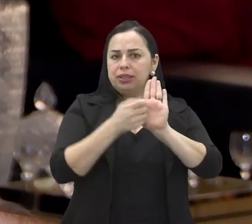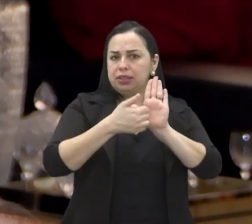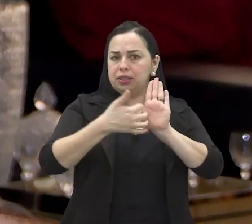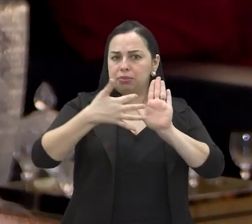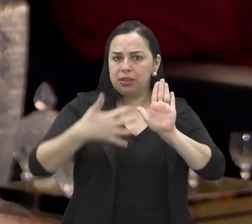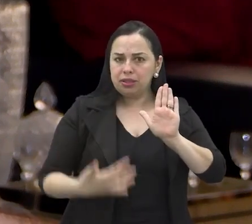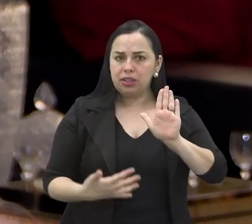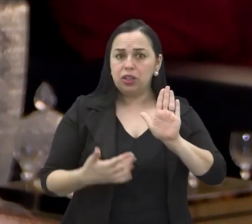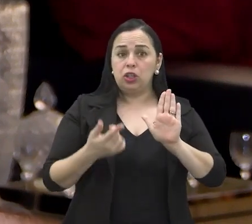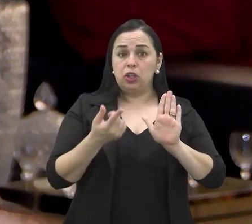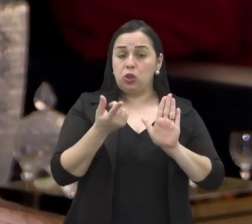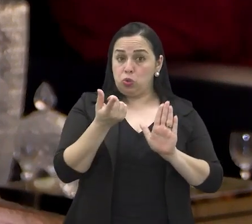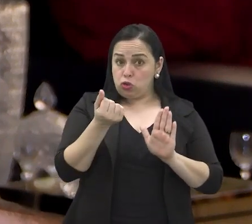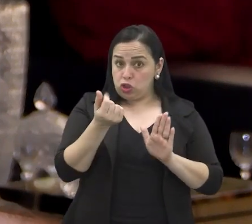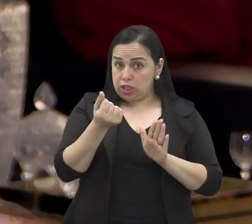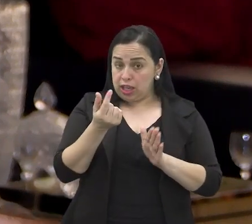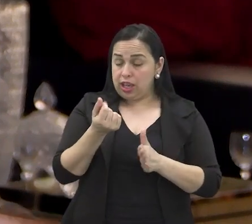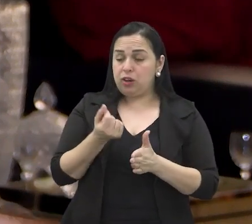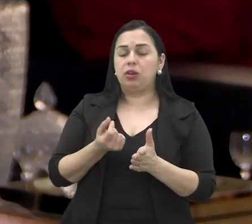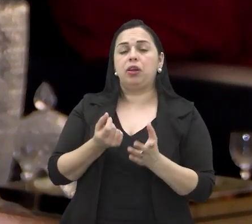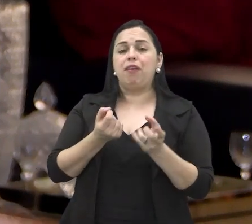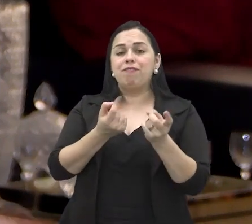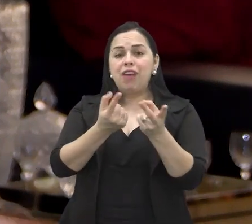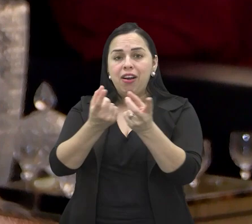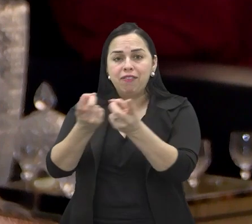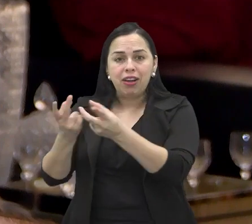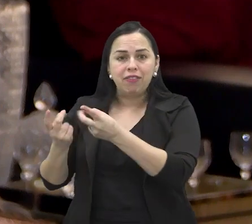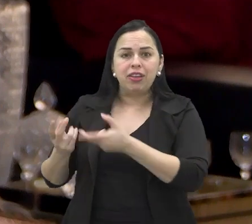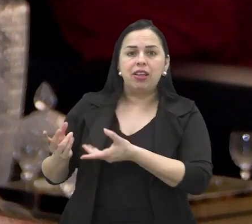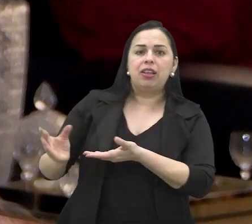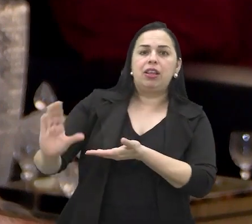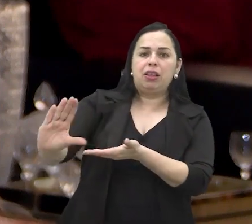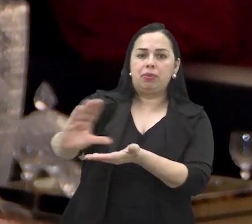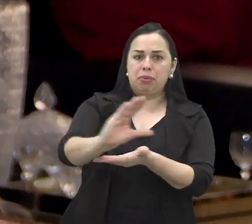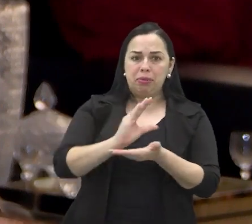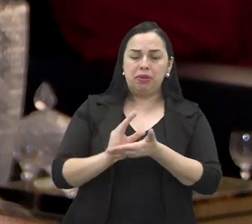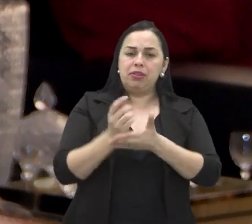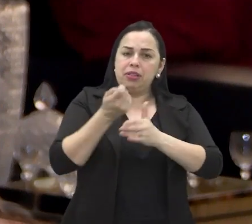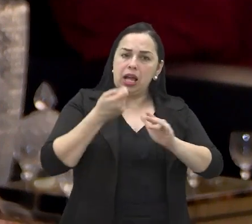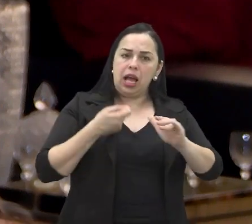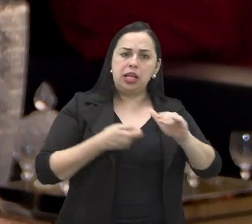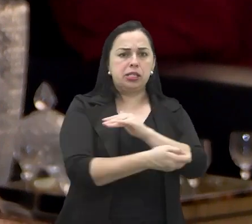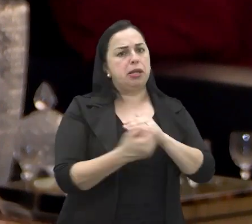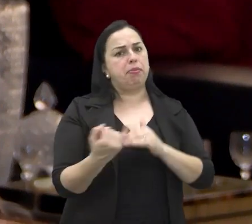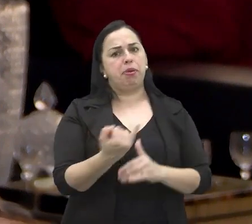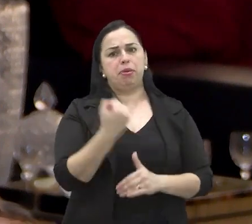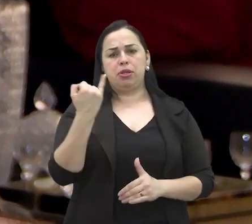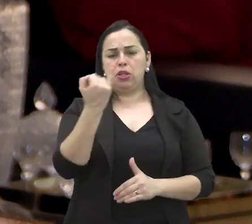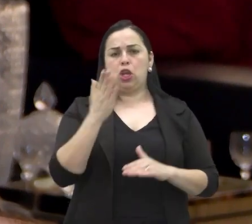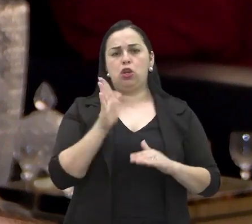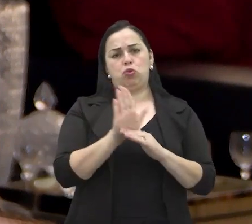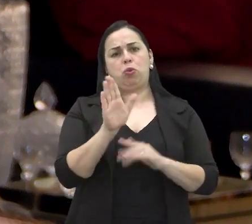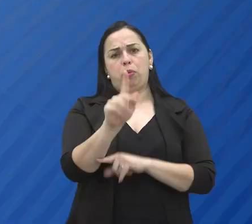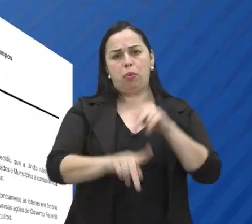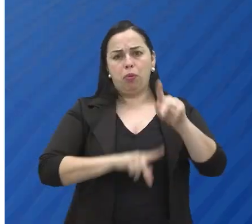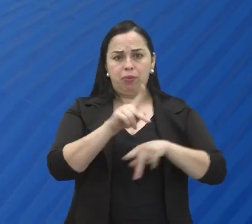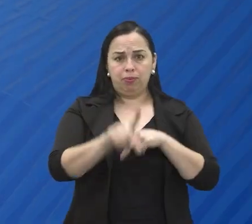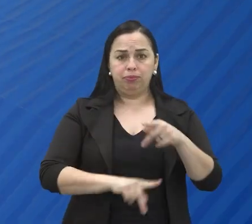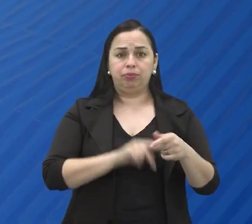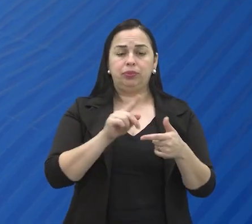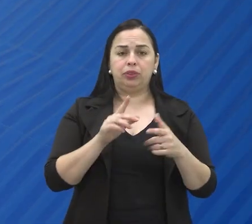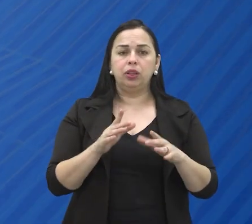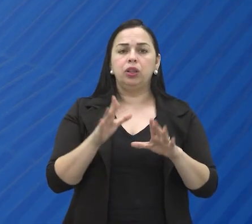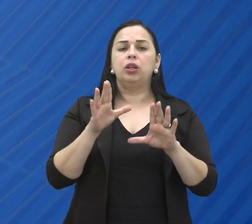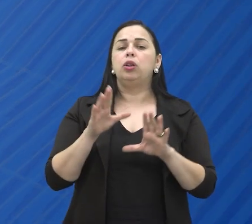que é o controle que a Câmara faz e faz muito bem, sobre a fiscalização das verbas públicas, empenho, lei orçamentária.